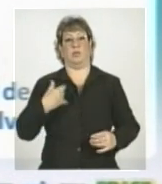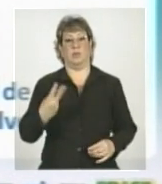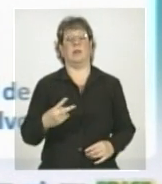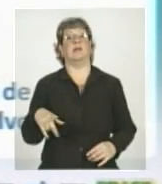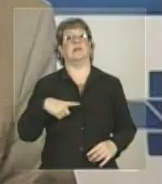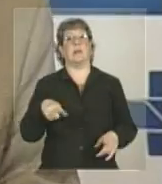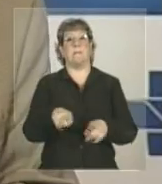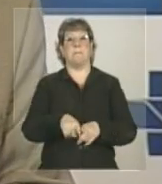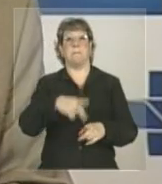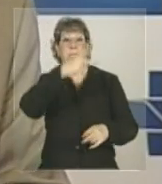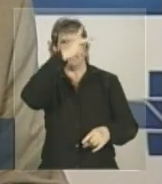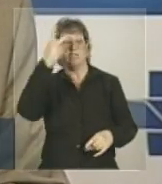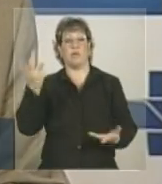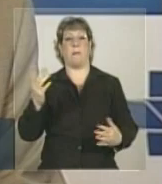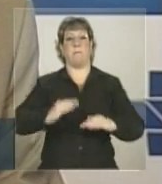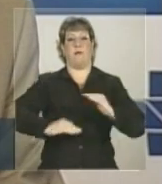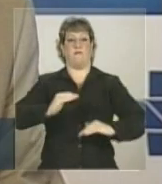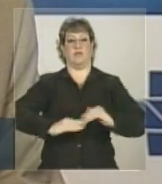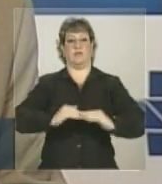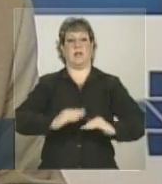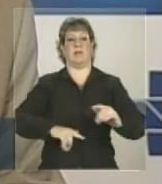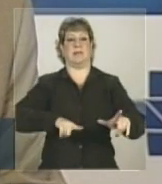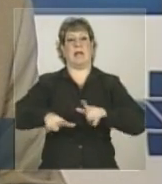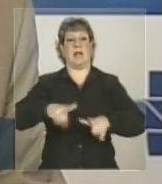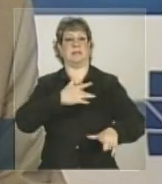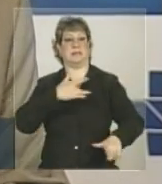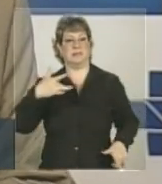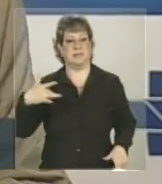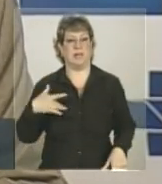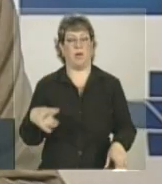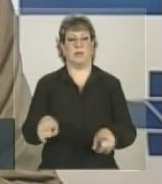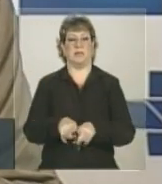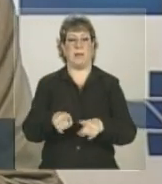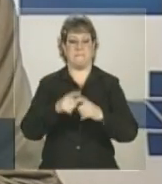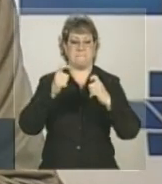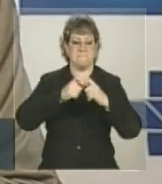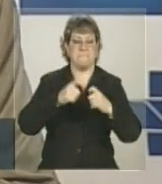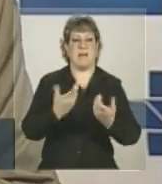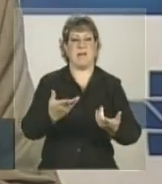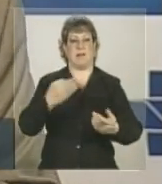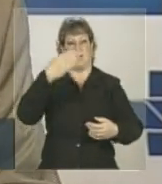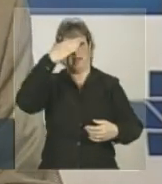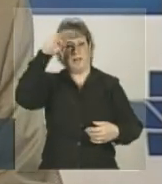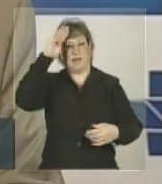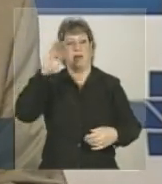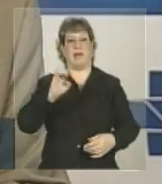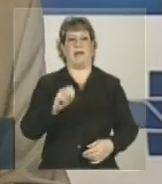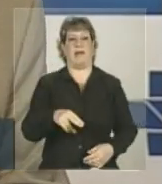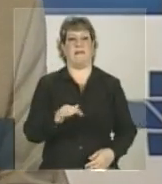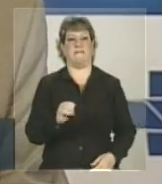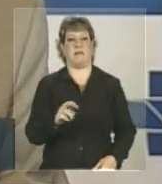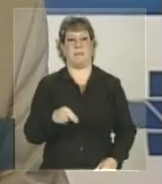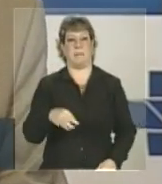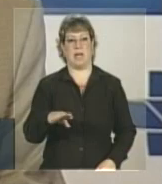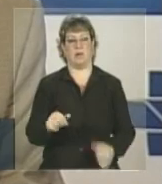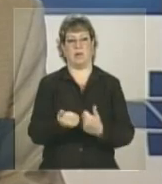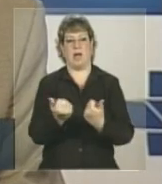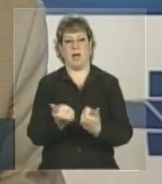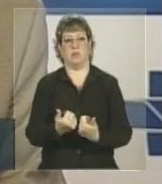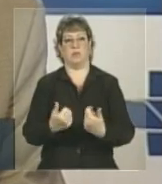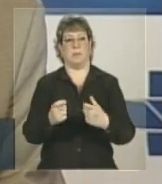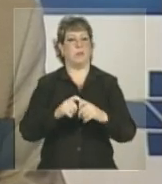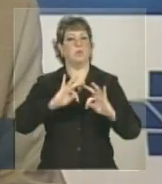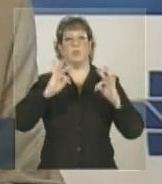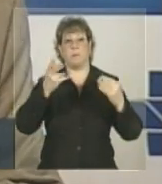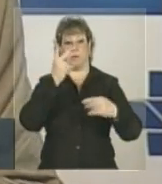de saúde pode ser a ponte, né, para levar o vírus da influenza até uma pessoa de um grupo vulnerável. Por isso, proteger o trabalhador da